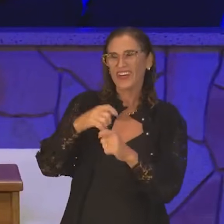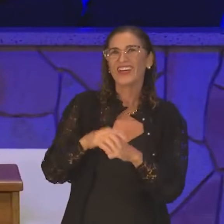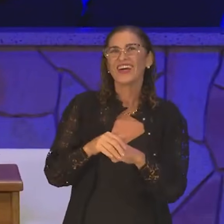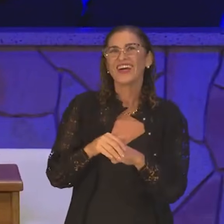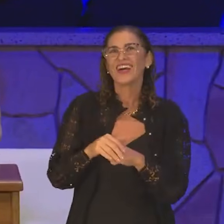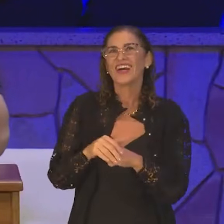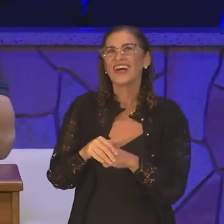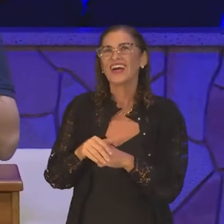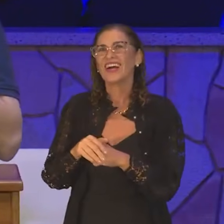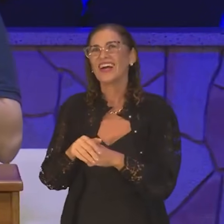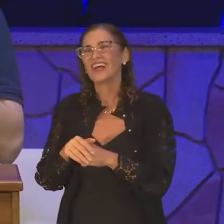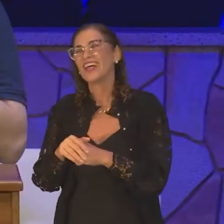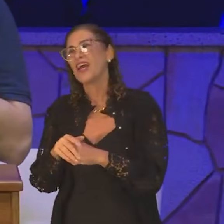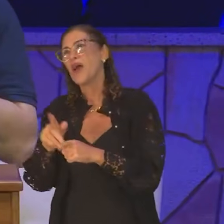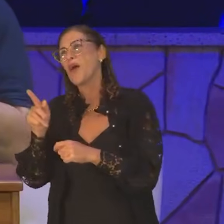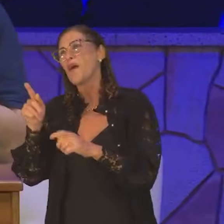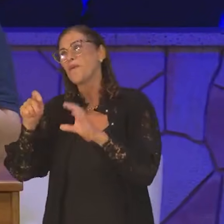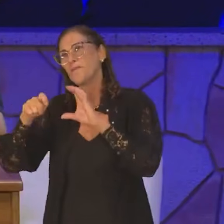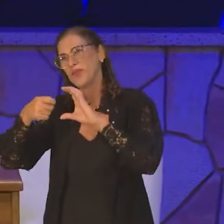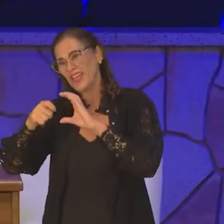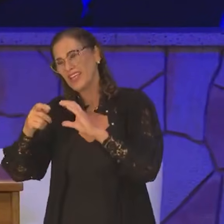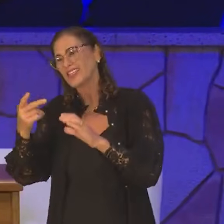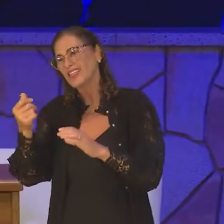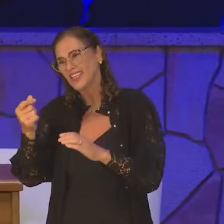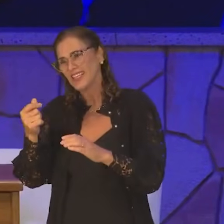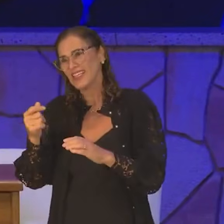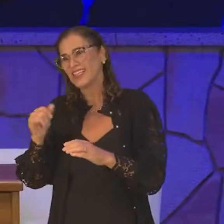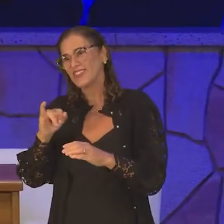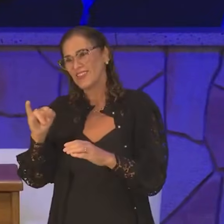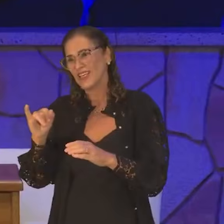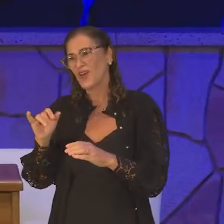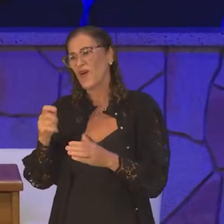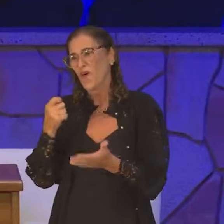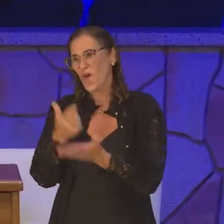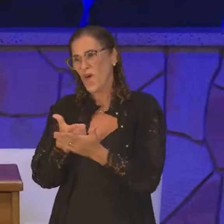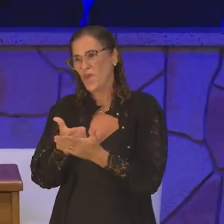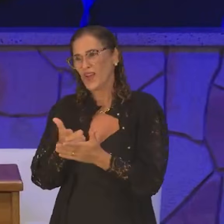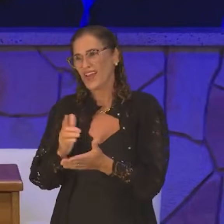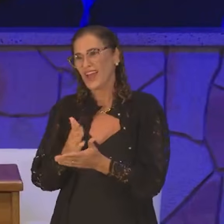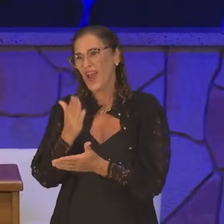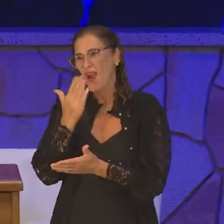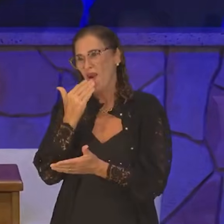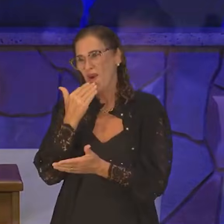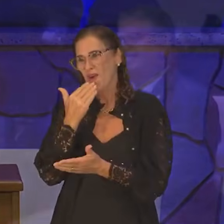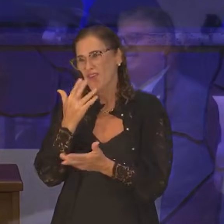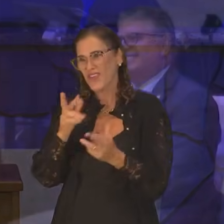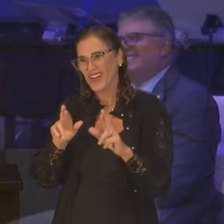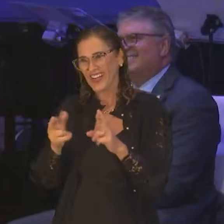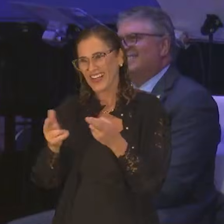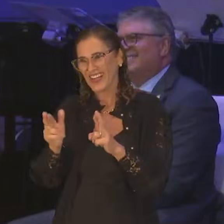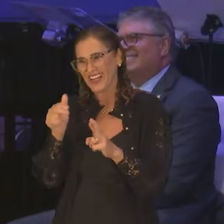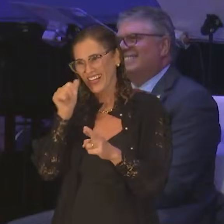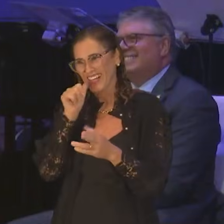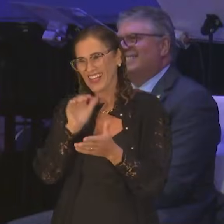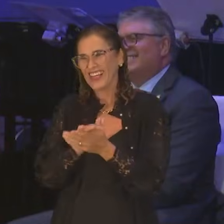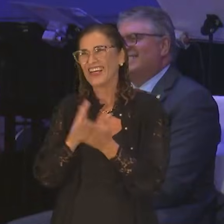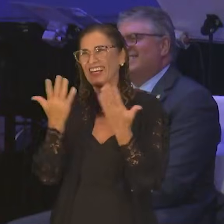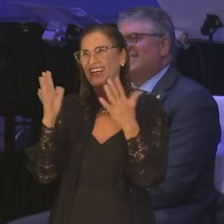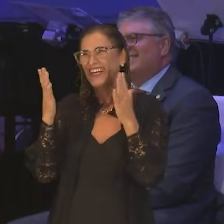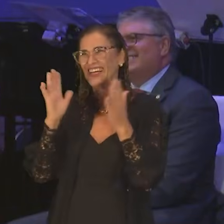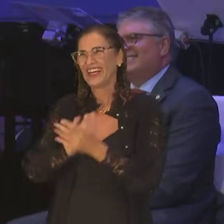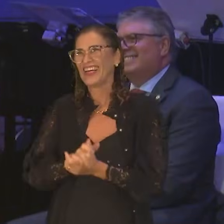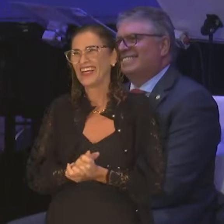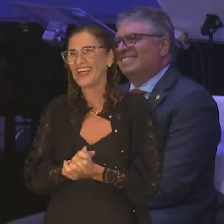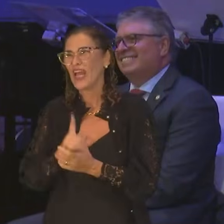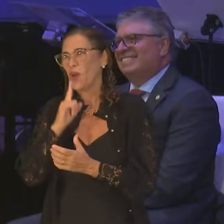Pix, em dinheiro aceito. E lembra, se você compra esse livro, eu vou comer amanhã churrasco com minha esposa, parabenizá-la